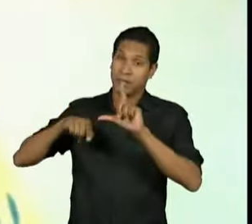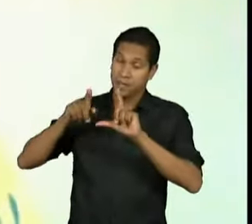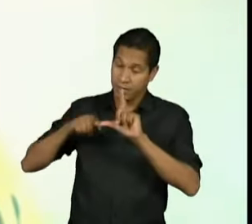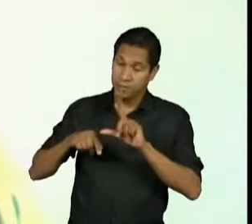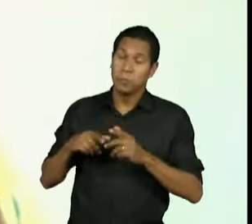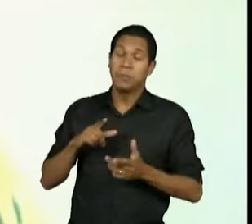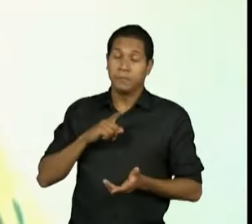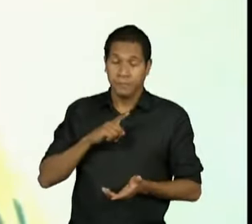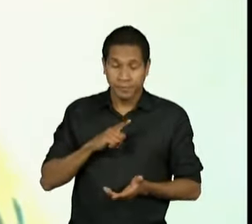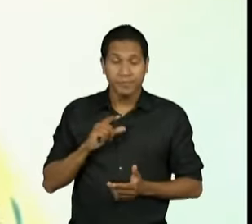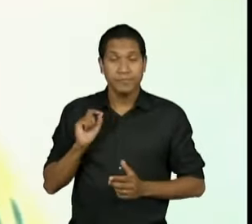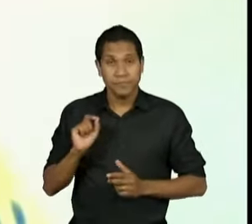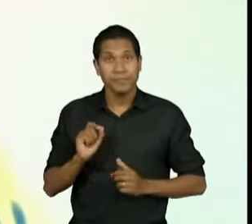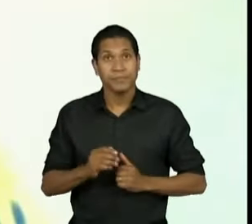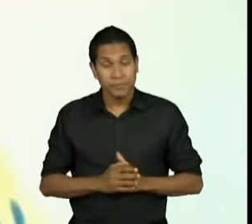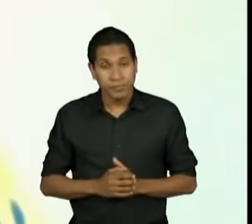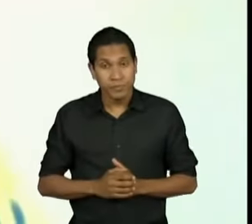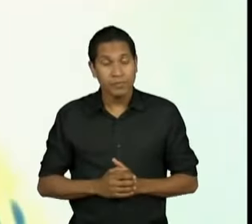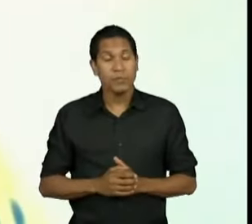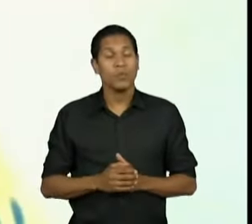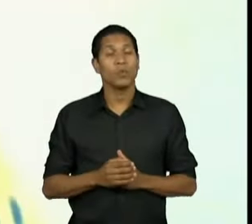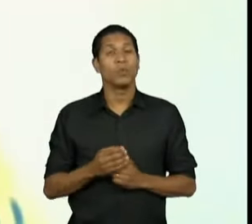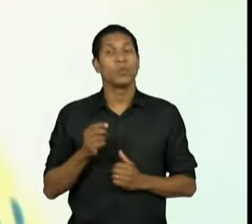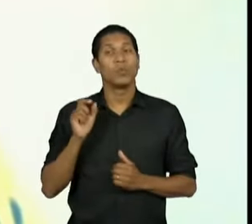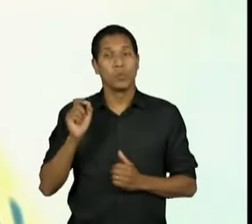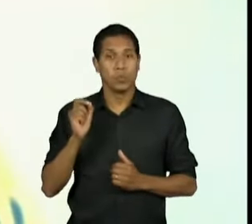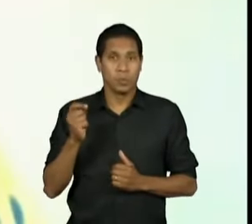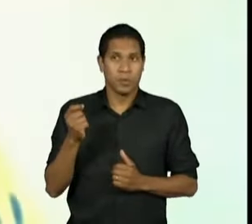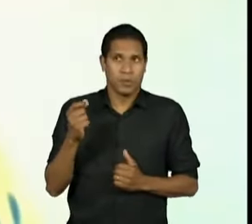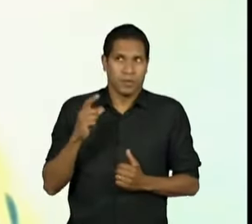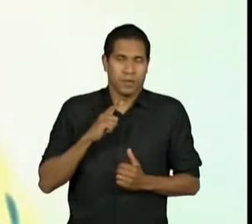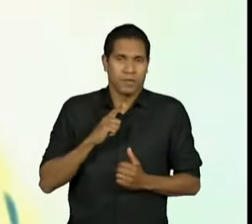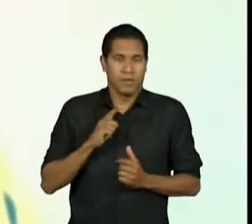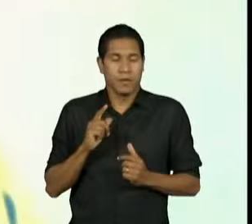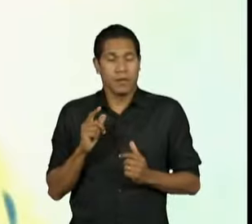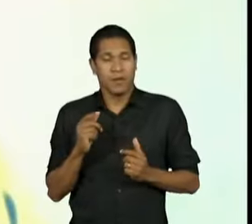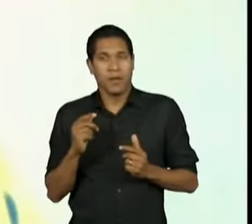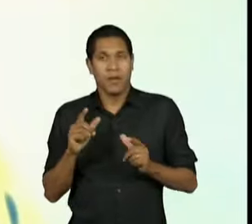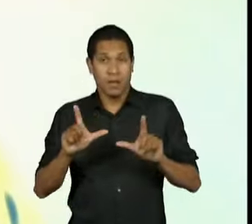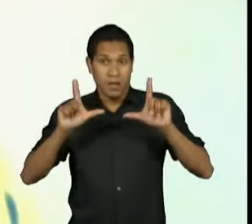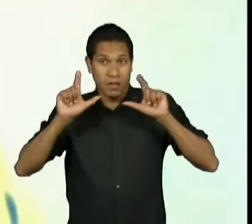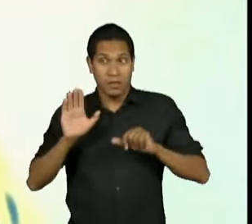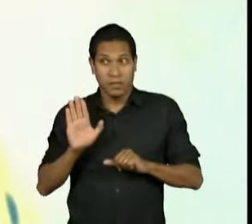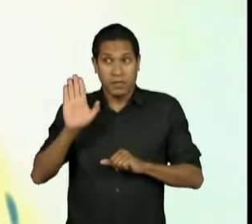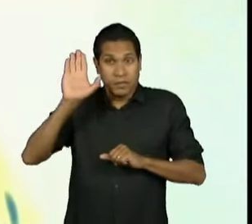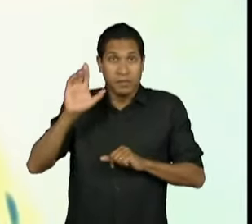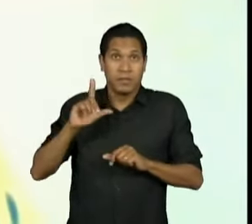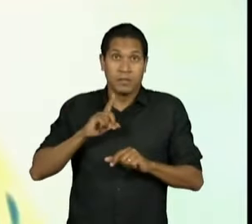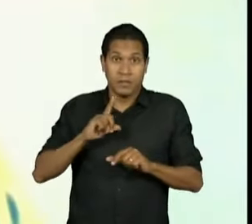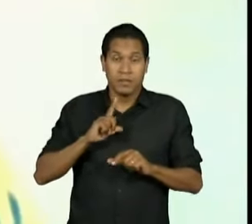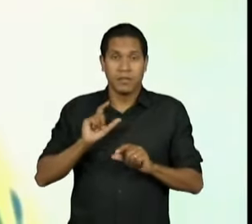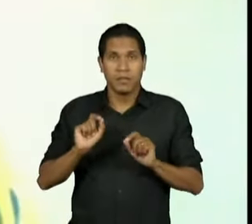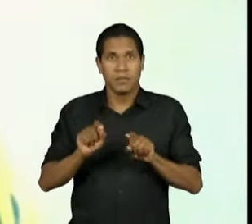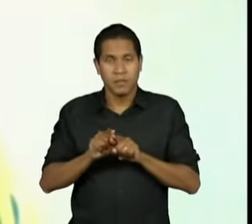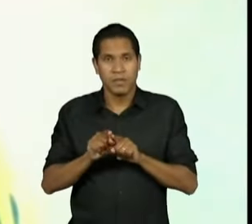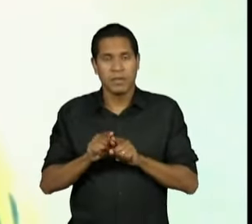foi ventilada a minha candidatura, que é uma candidatura que ela nasceu de dentro para